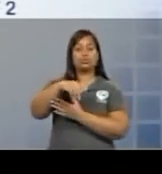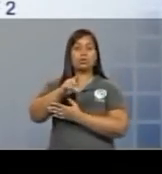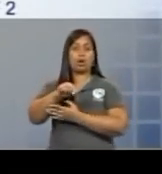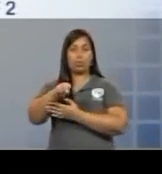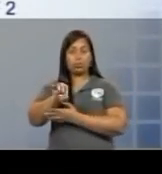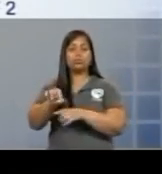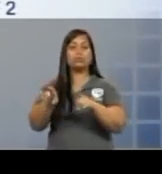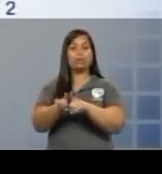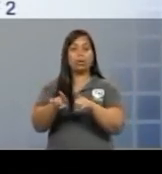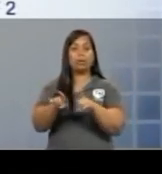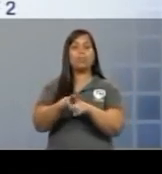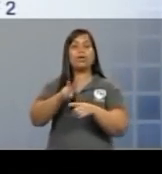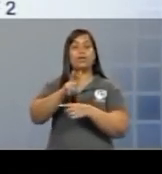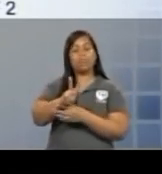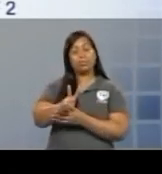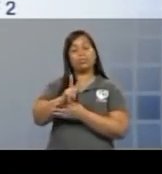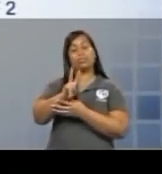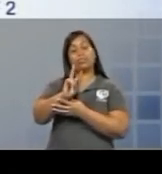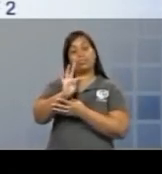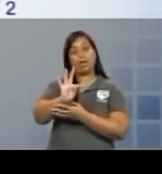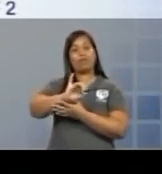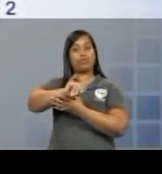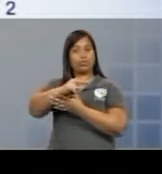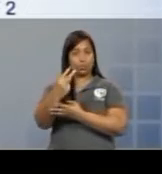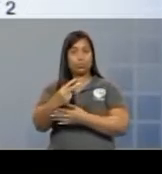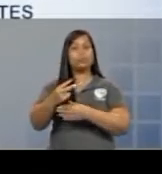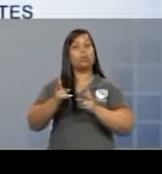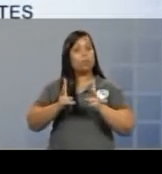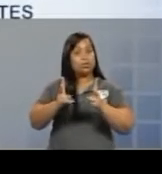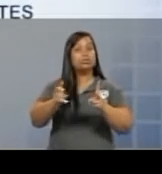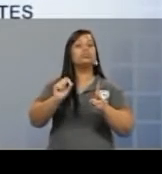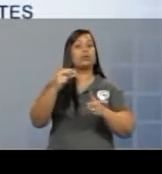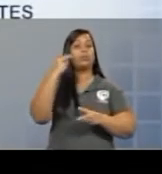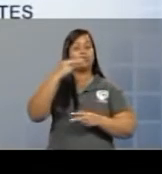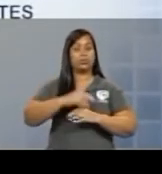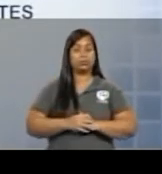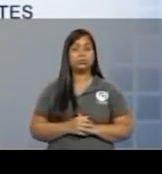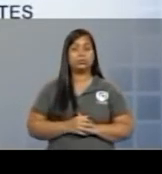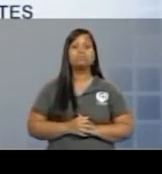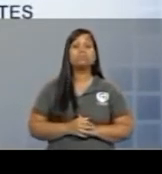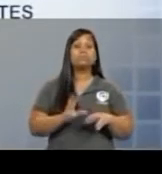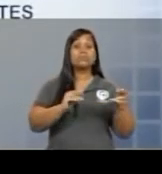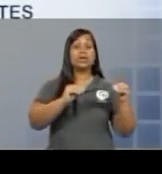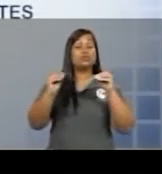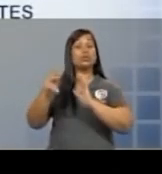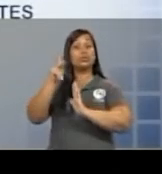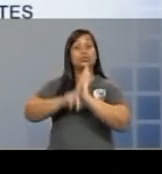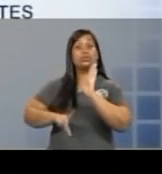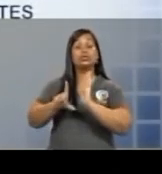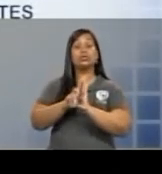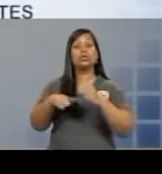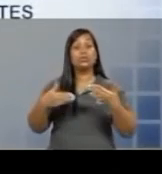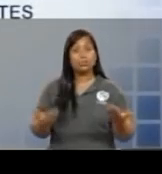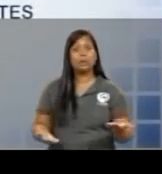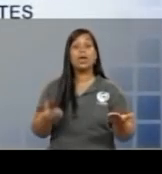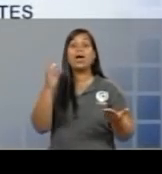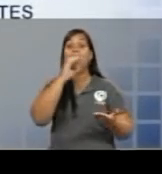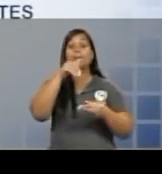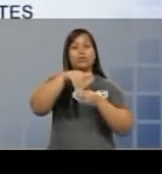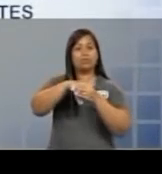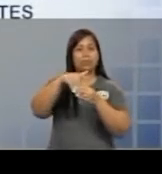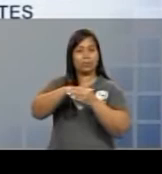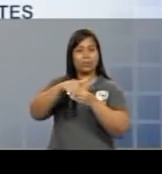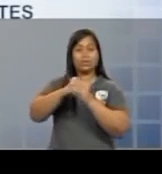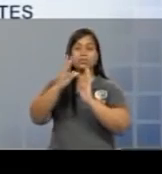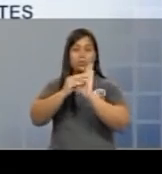e Envia do Jardim Tarraf 2 e foi mantido pelos vereadores. O plenário adiou a votação de projeto que constava em certidão de urgência na